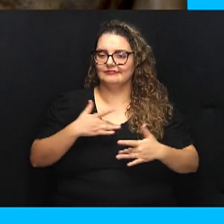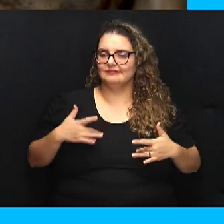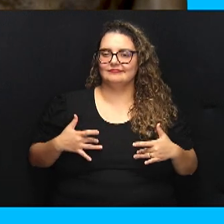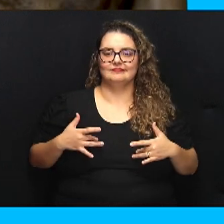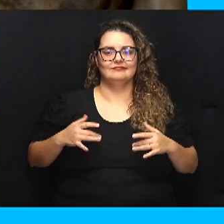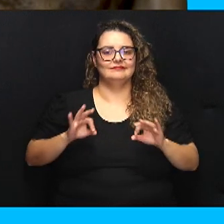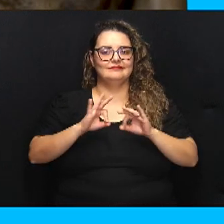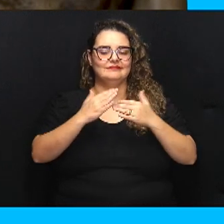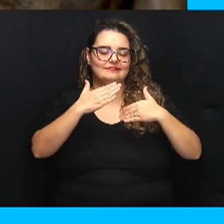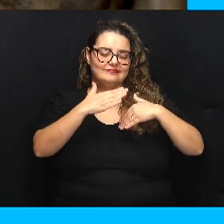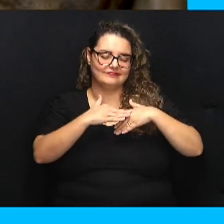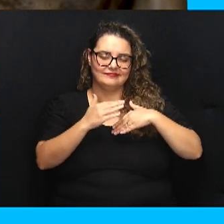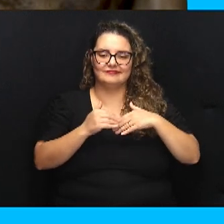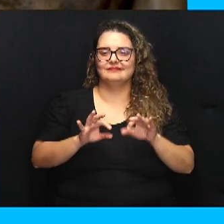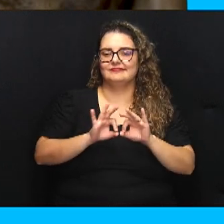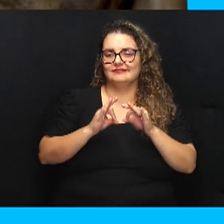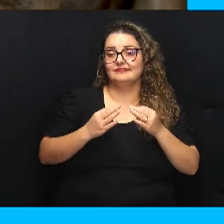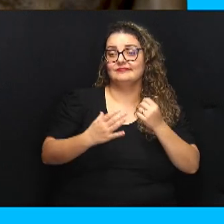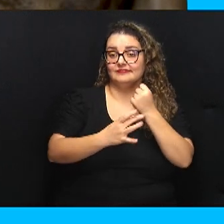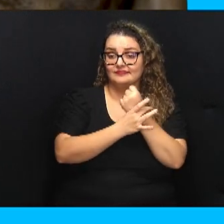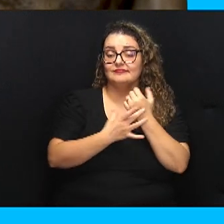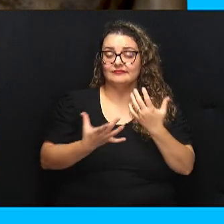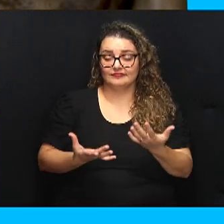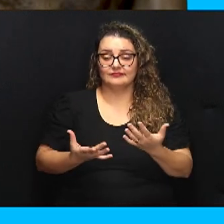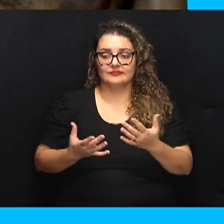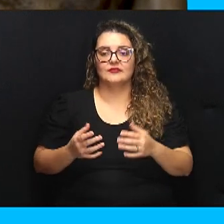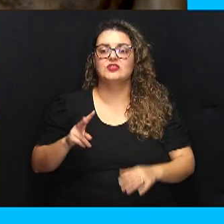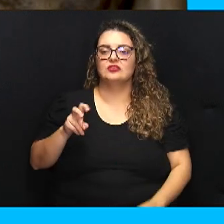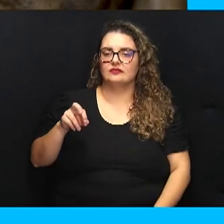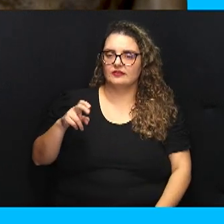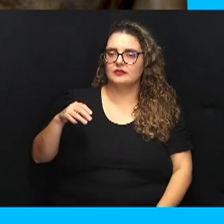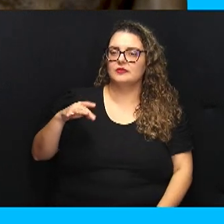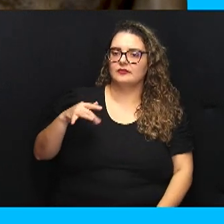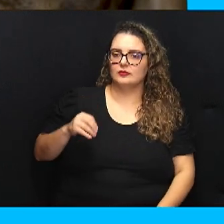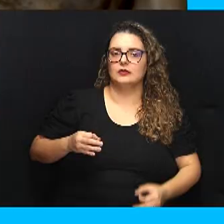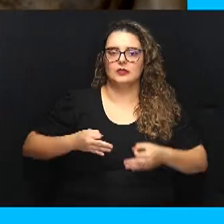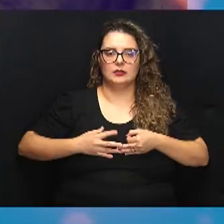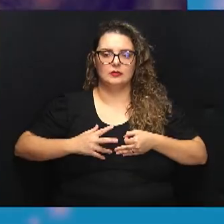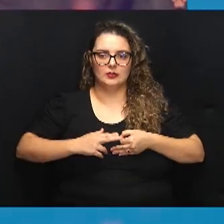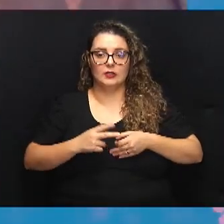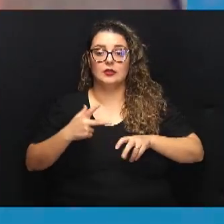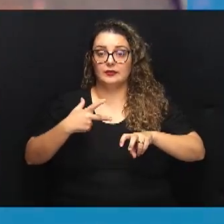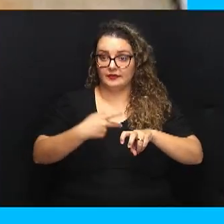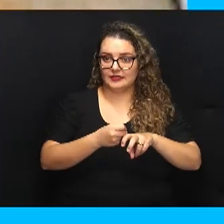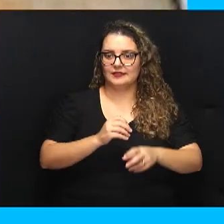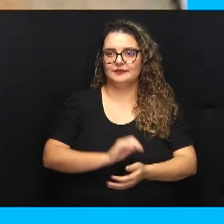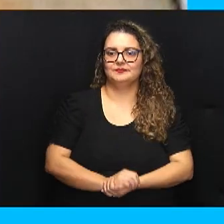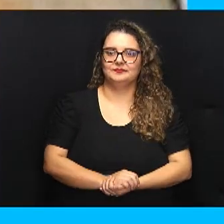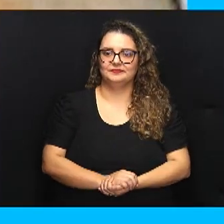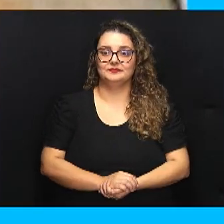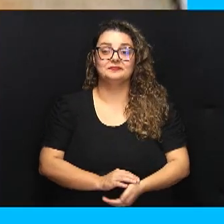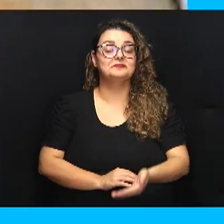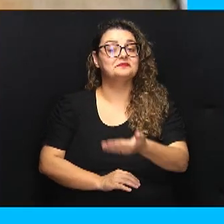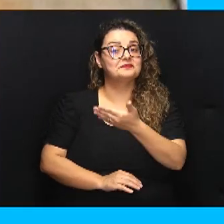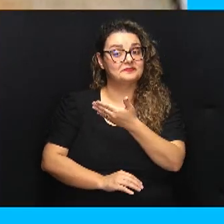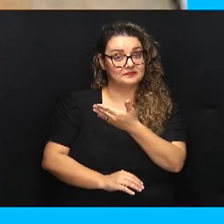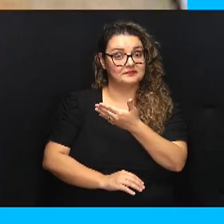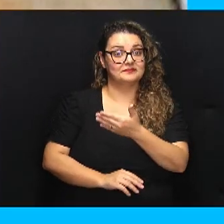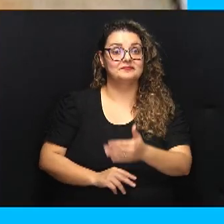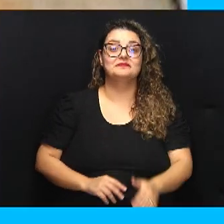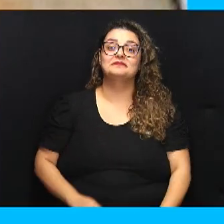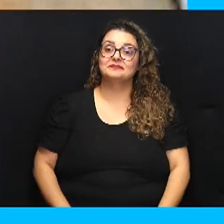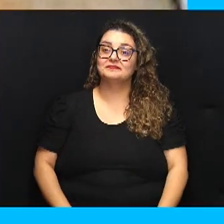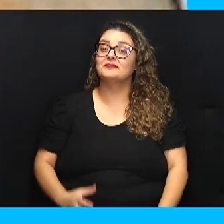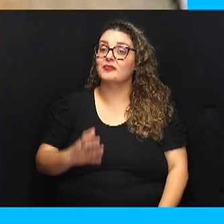de carinho, em um lar seguro. Ela está vermifugada, castrada e vacinada. Este é o Pimpão,